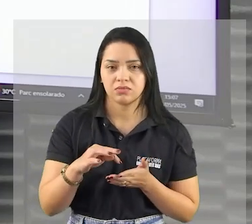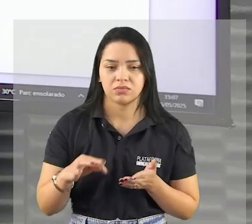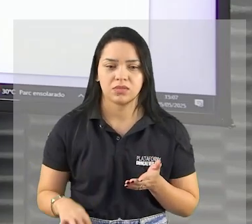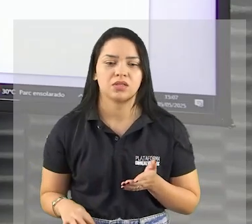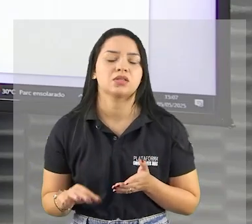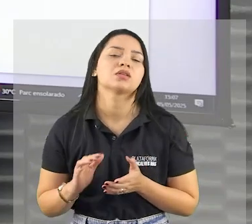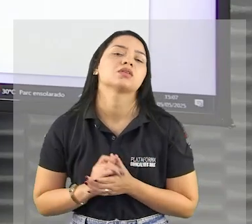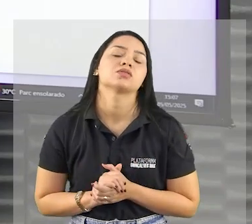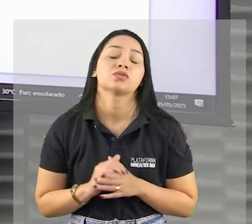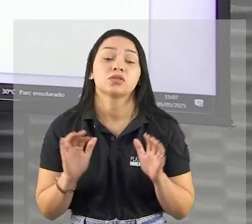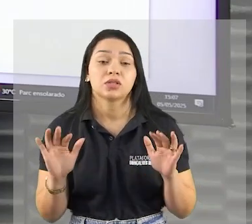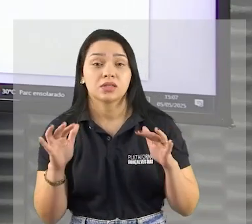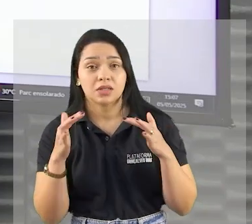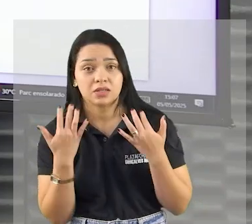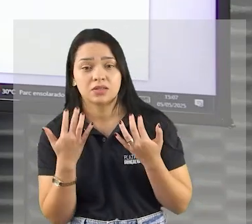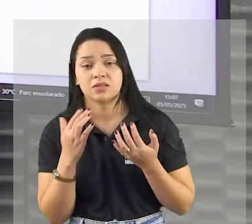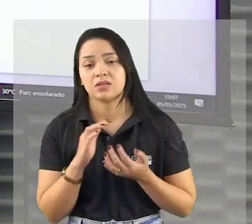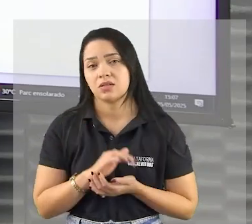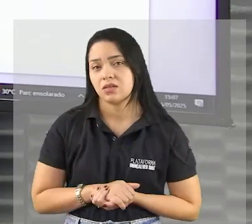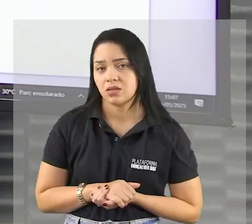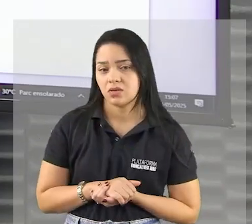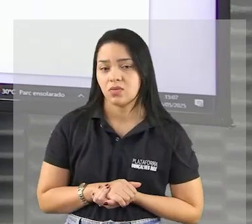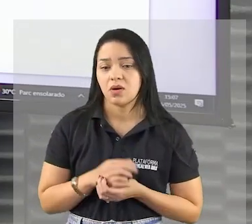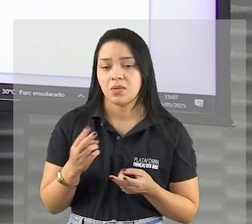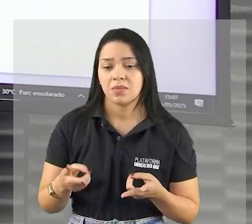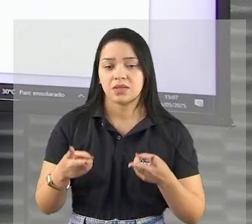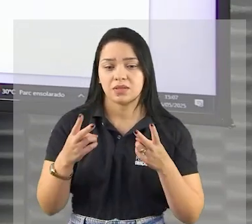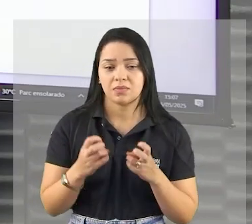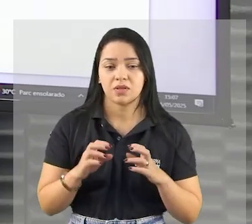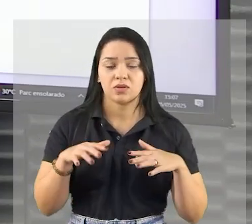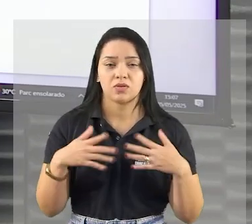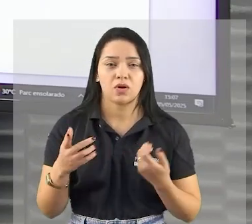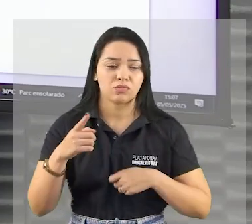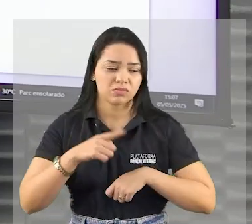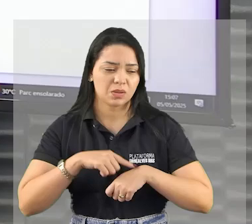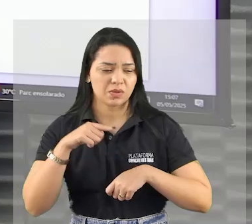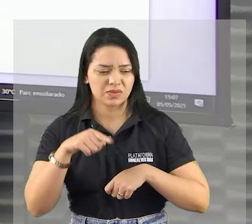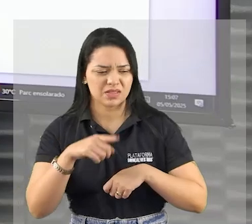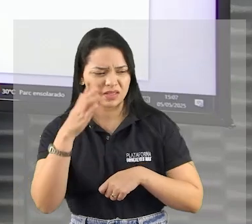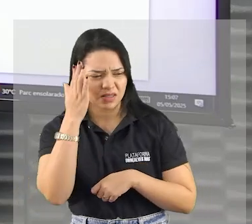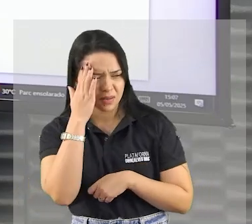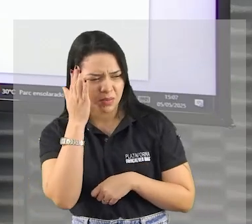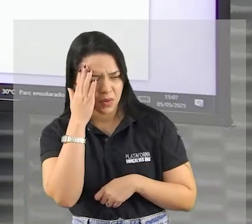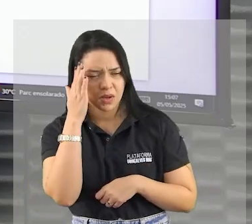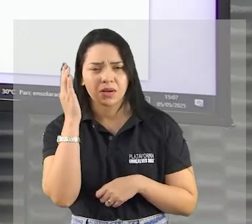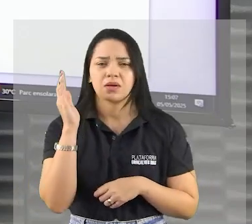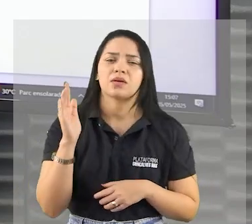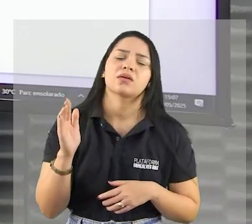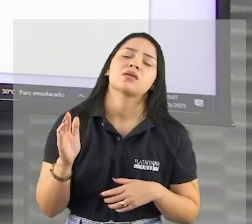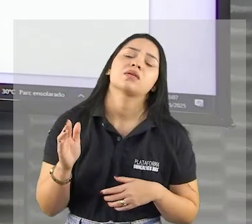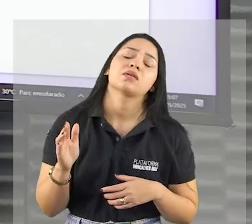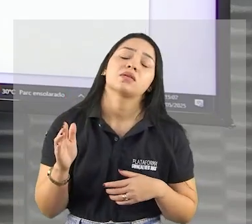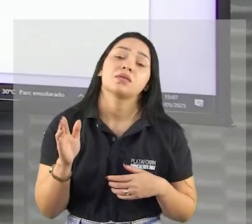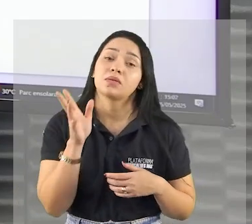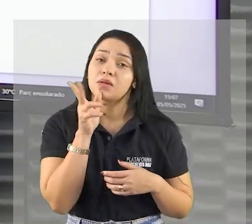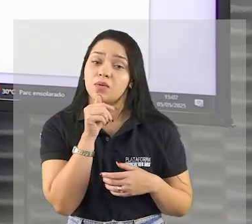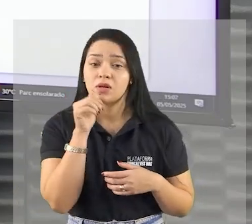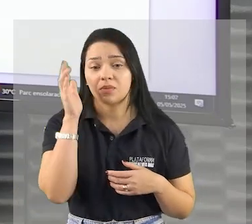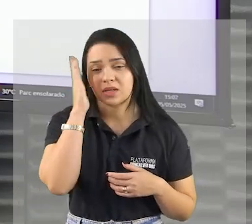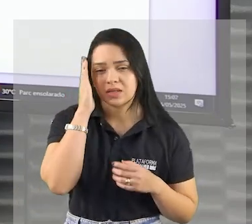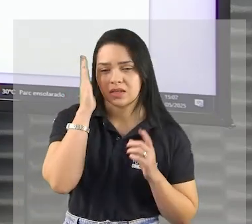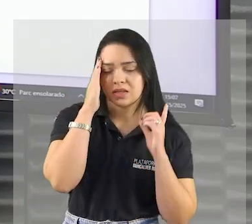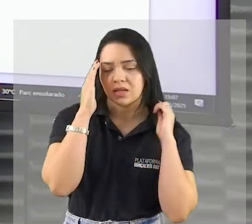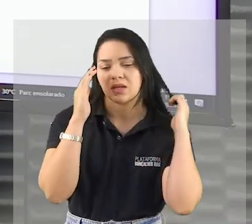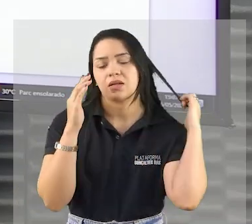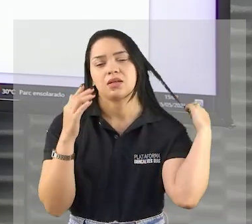tem que prestar atenção. Você vai percebendo quanto tempo você demora para entender uma questão. Então,